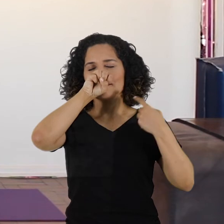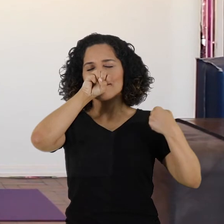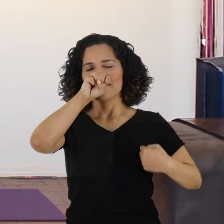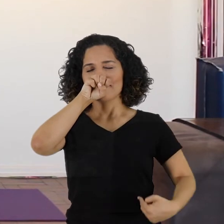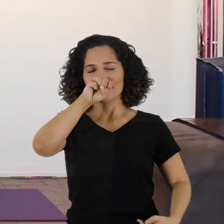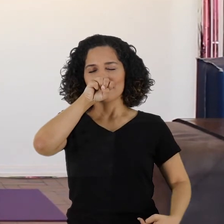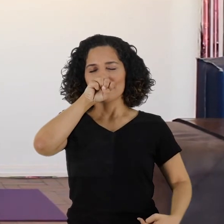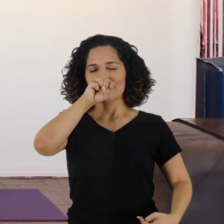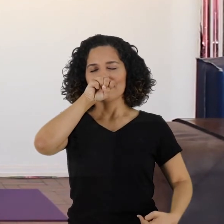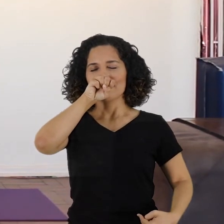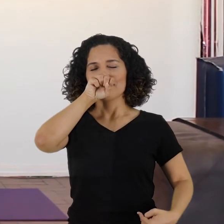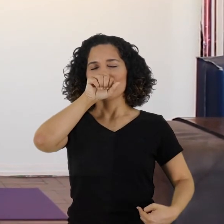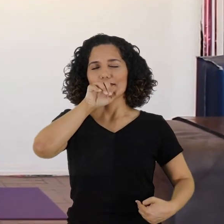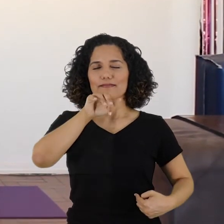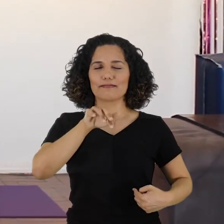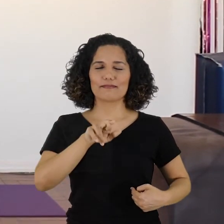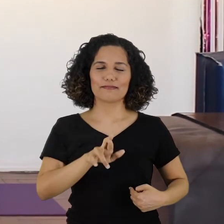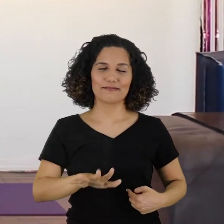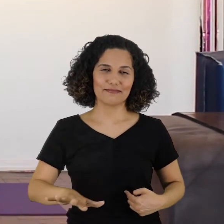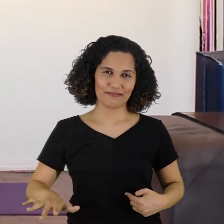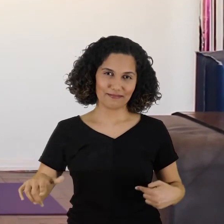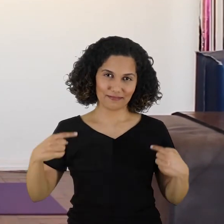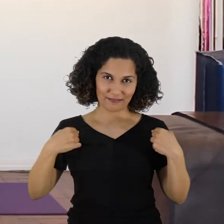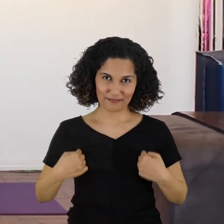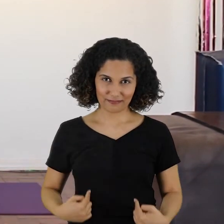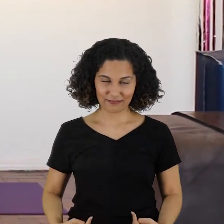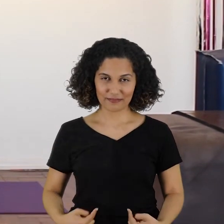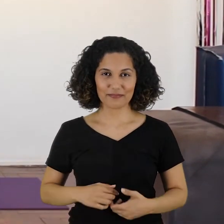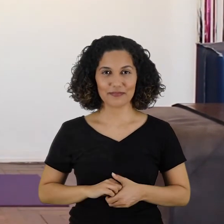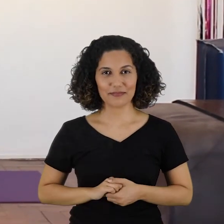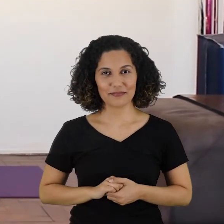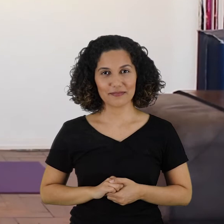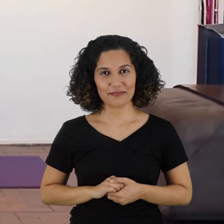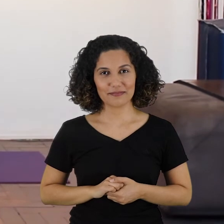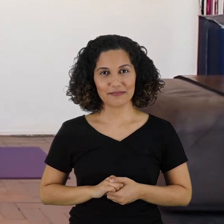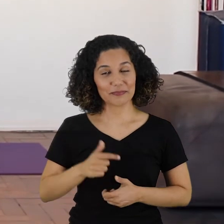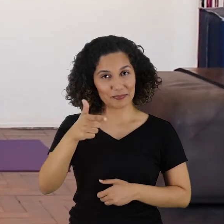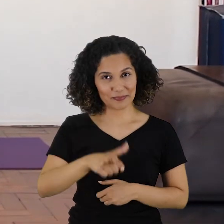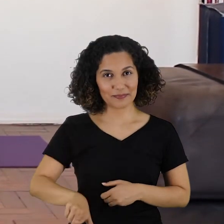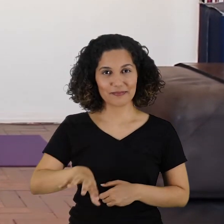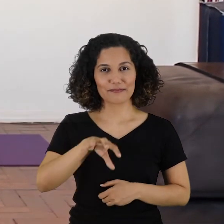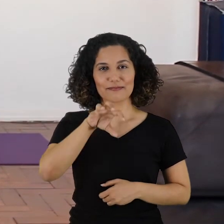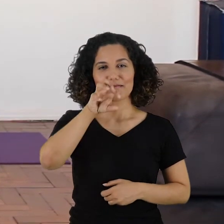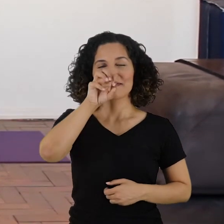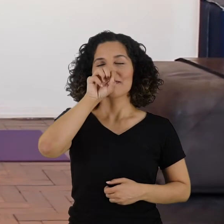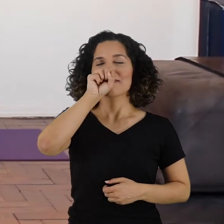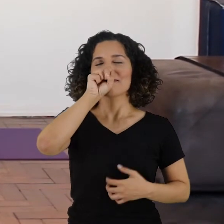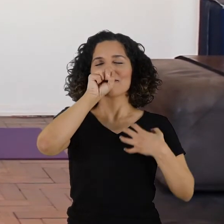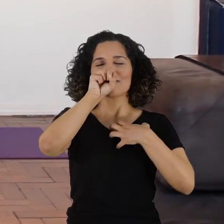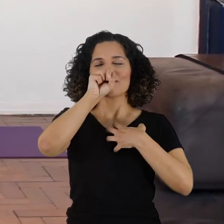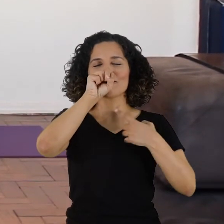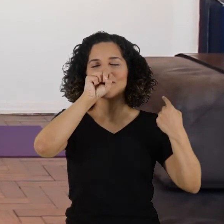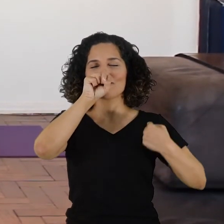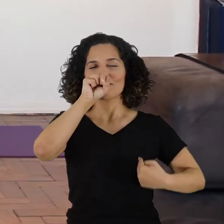sente essas partes. Expira, relaxa essas partes. Mais uma vez,